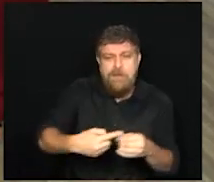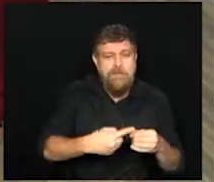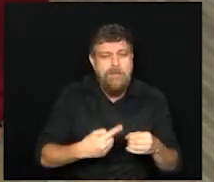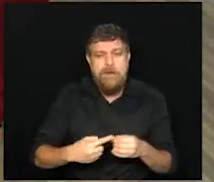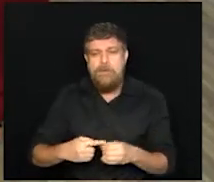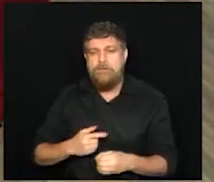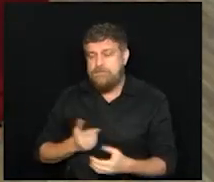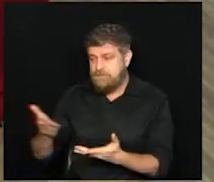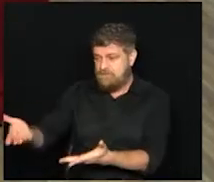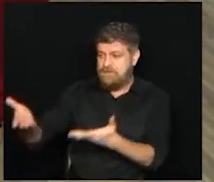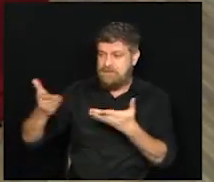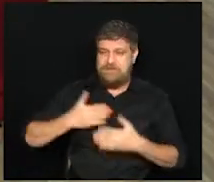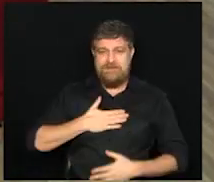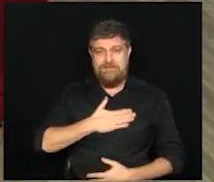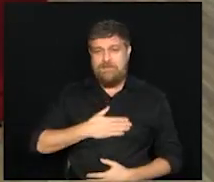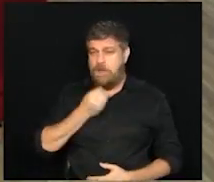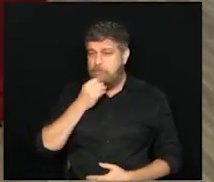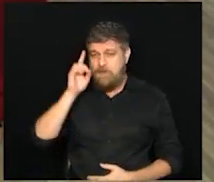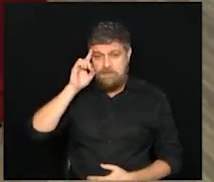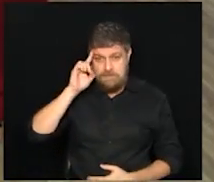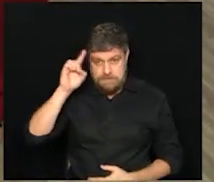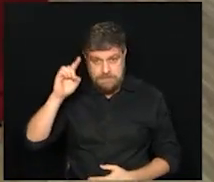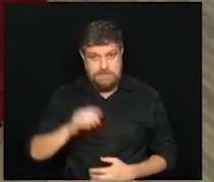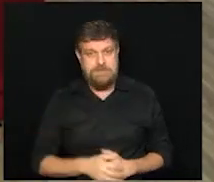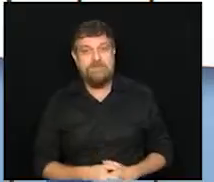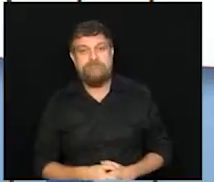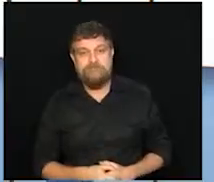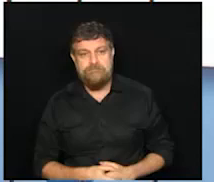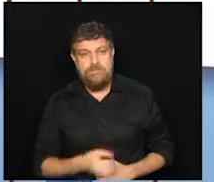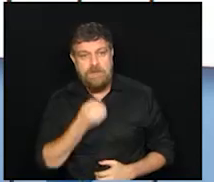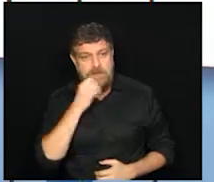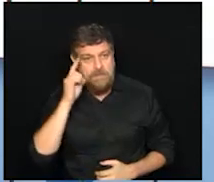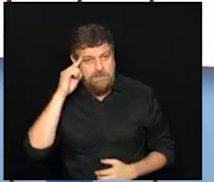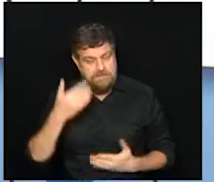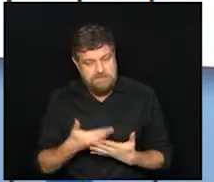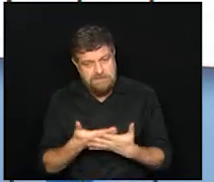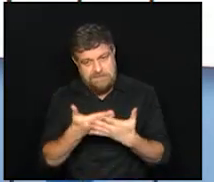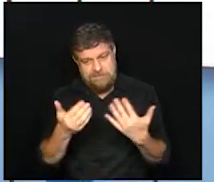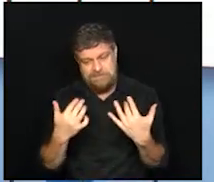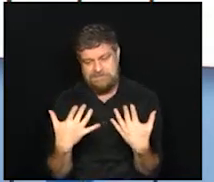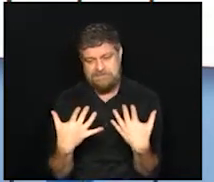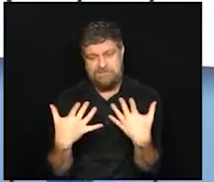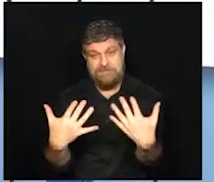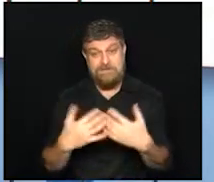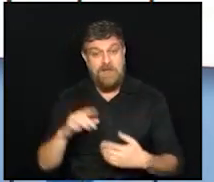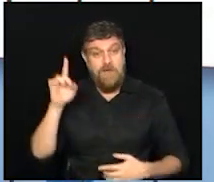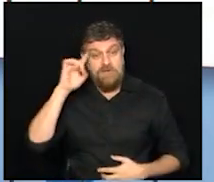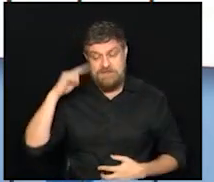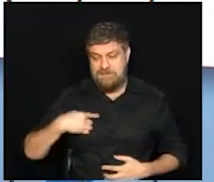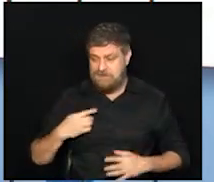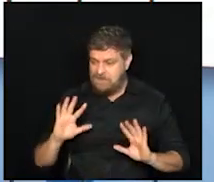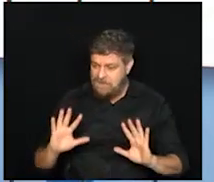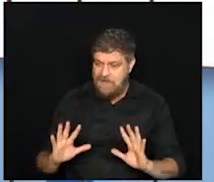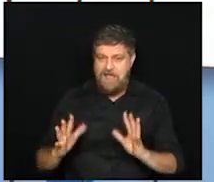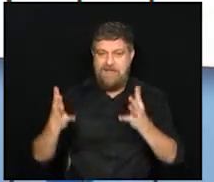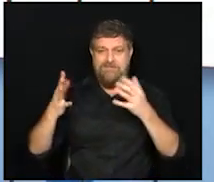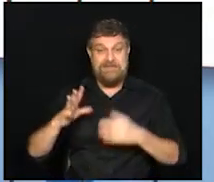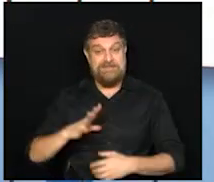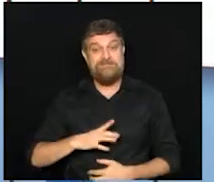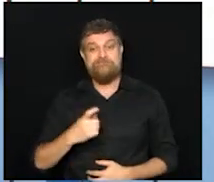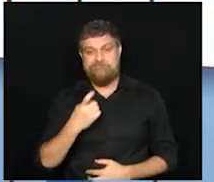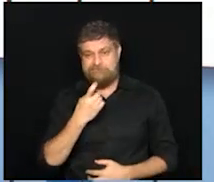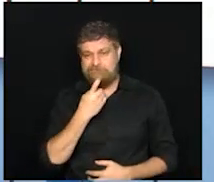Seja bem-vinda e bom dia, Mirna. Bom dia, Gabriel. Bom dia a você de casa. Nesse dia que a gente comemora o aniversário da